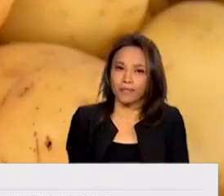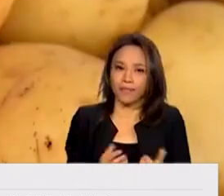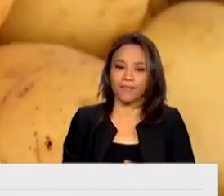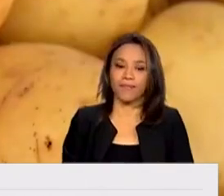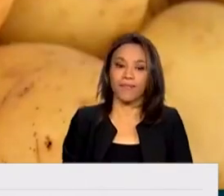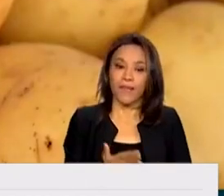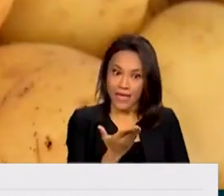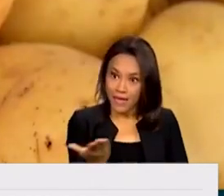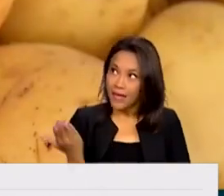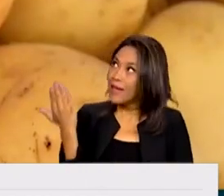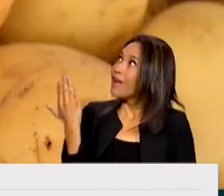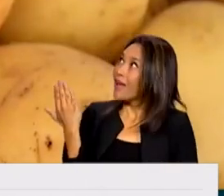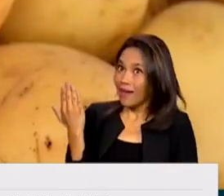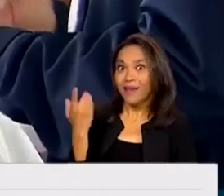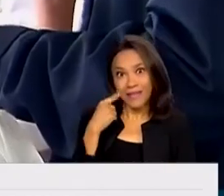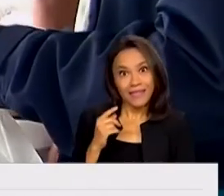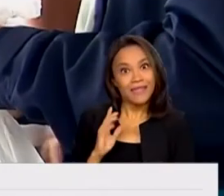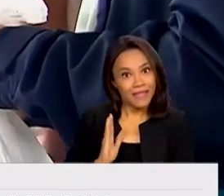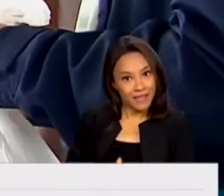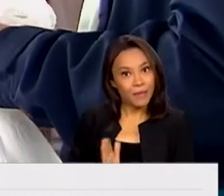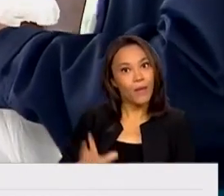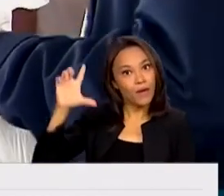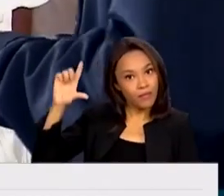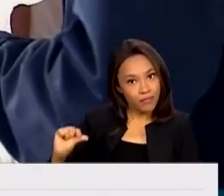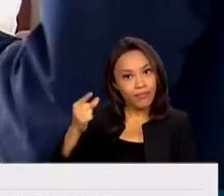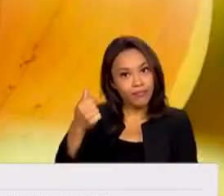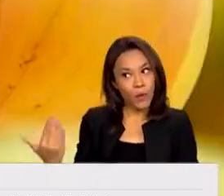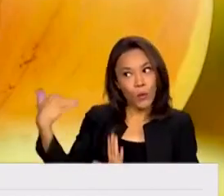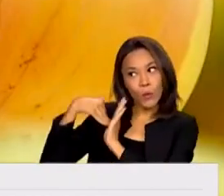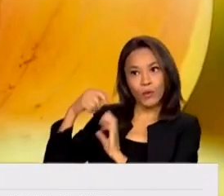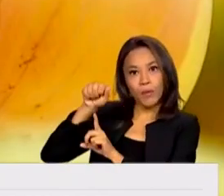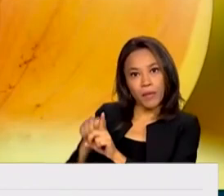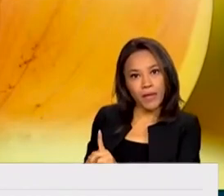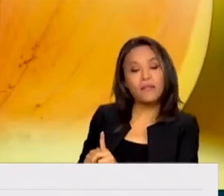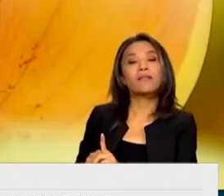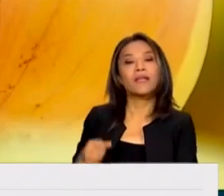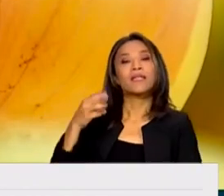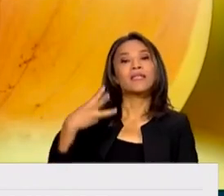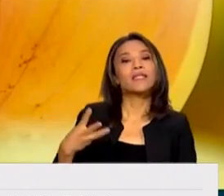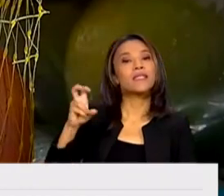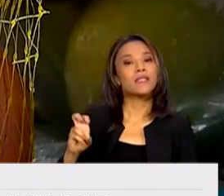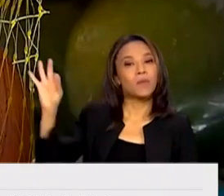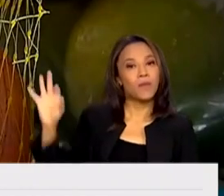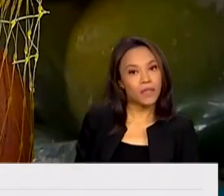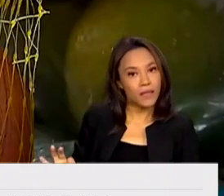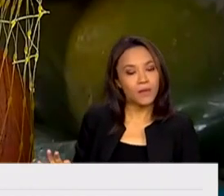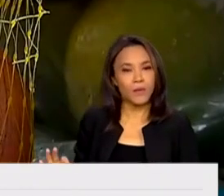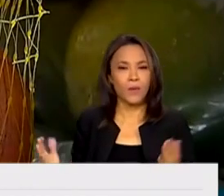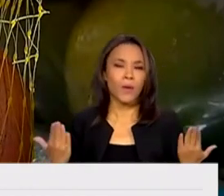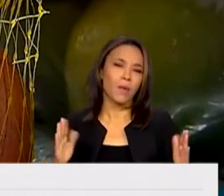Cozinha Solidária, cujo objetivo será fornecer alimentação gratuita e de qualidade à